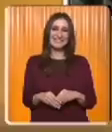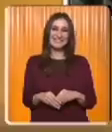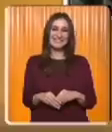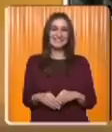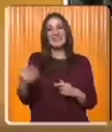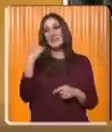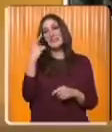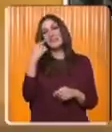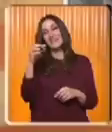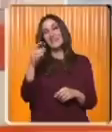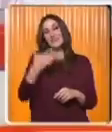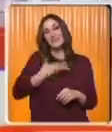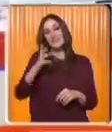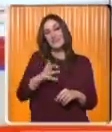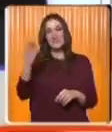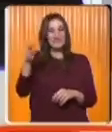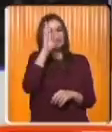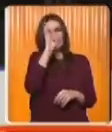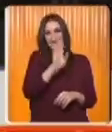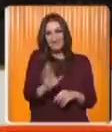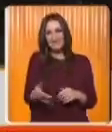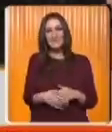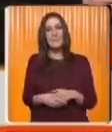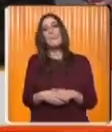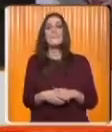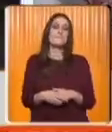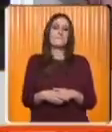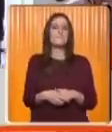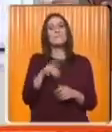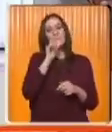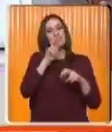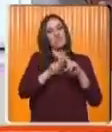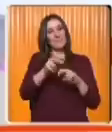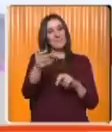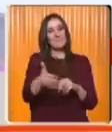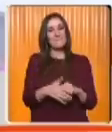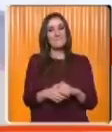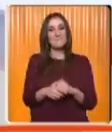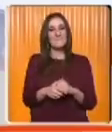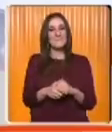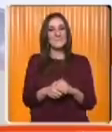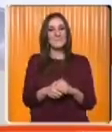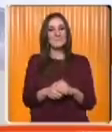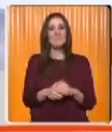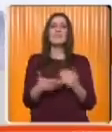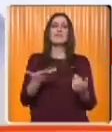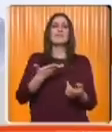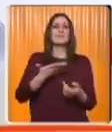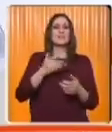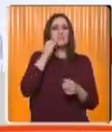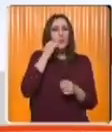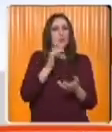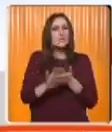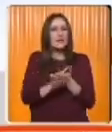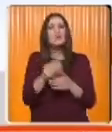bom! Já conhece o Dr. Paulo Maló? Claro! Ora, queira-se sentar. Oh, Carla, então não teve dores, não teve nada. Como é